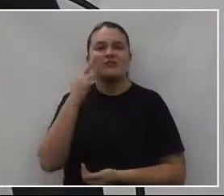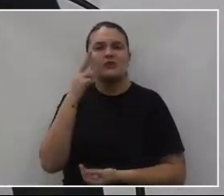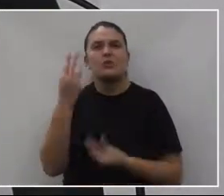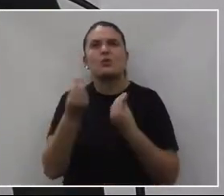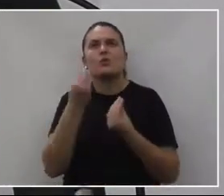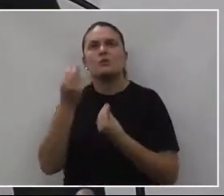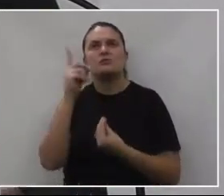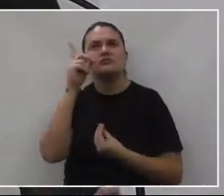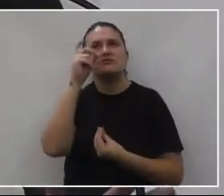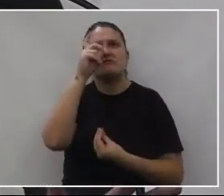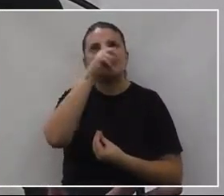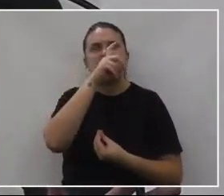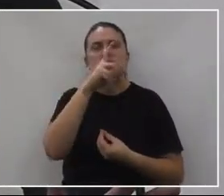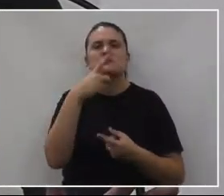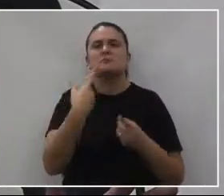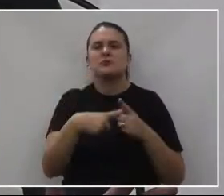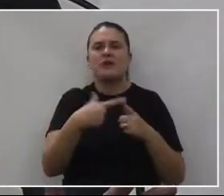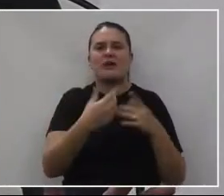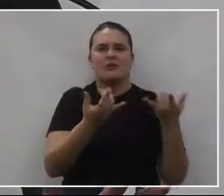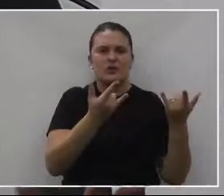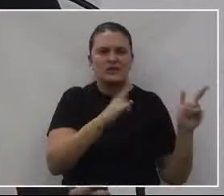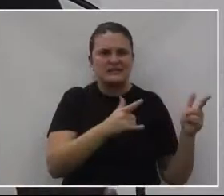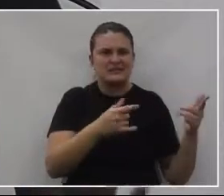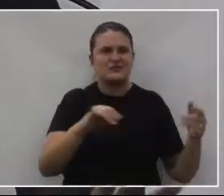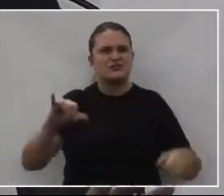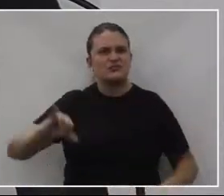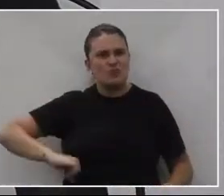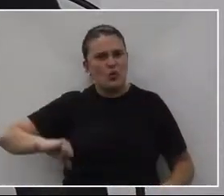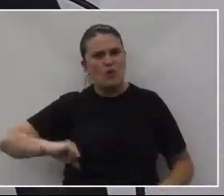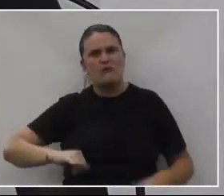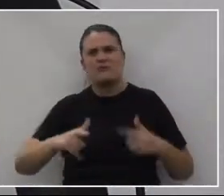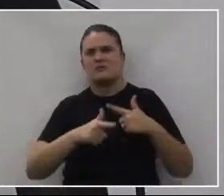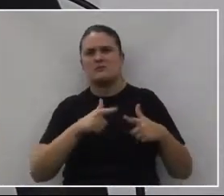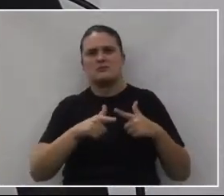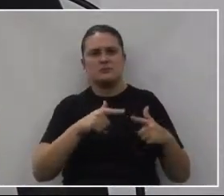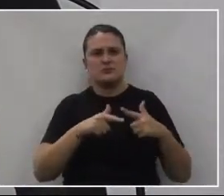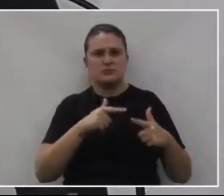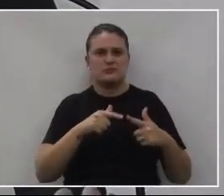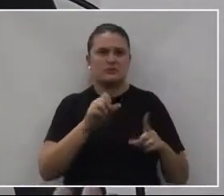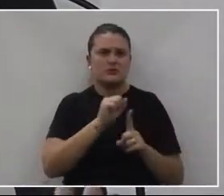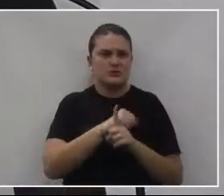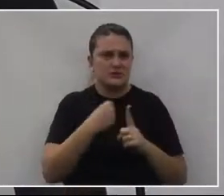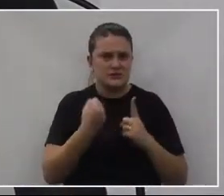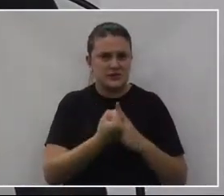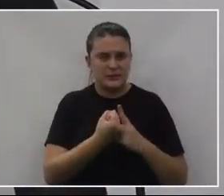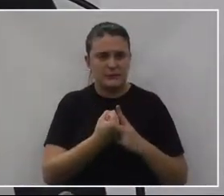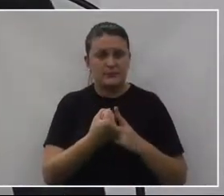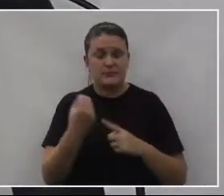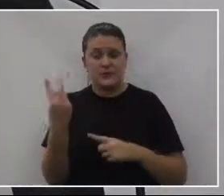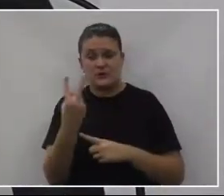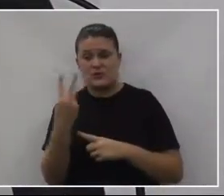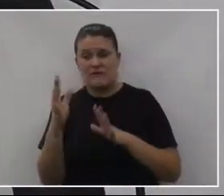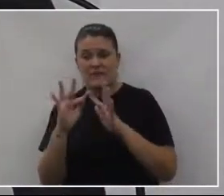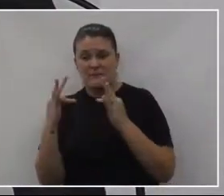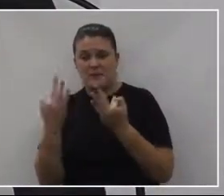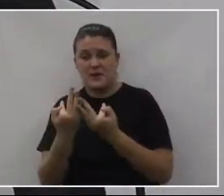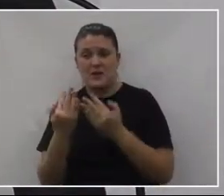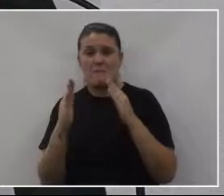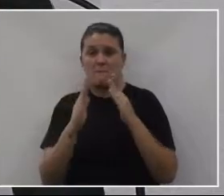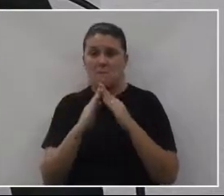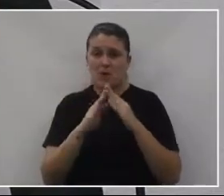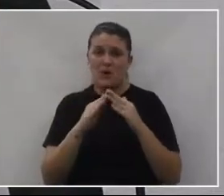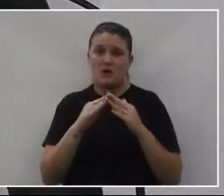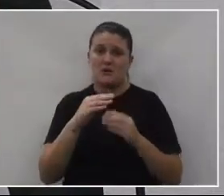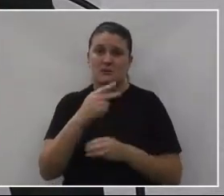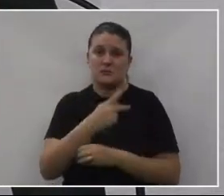como é difícil, né, para esse público que já passa por uma situação horrorosa, como qualquer uma dessas que eu exemplifiquei. As duas famílias moram em Porto União. Então,